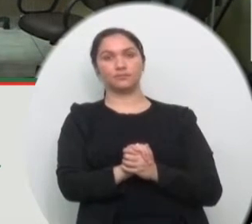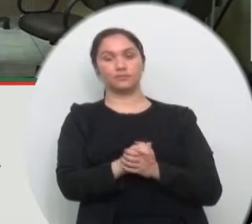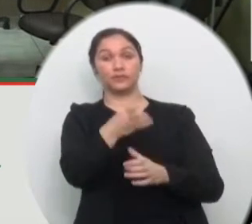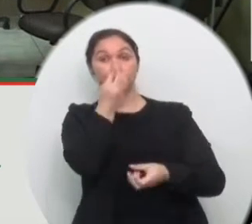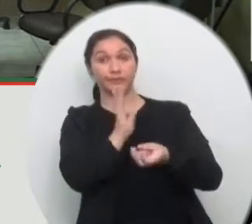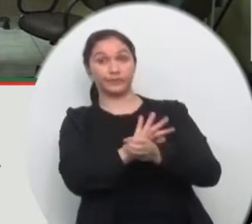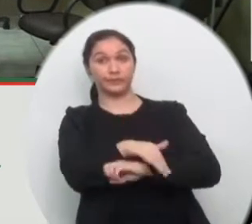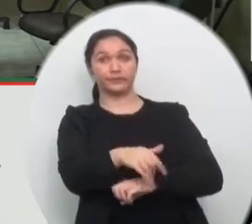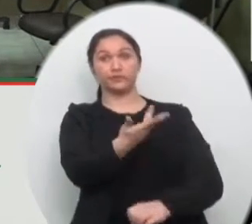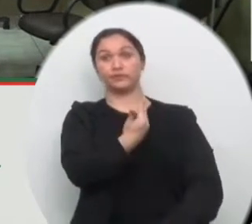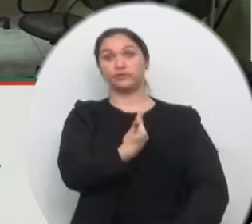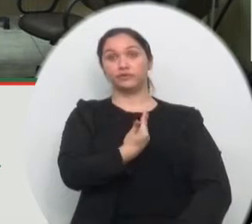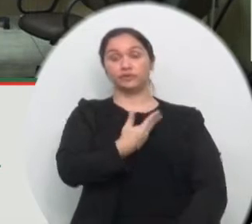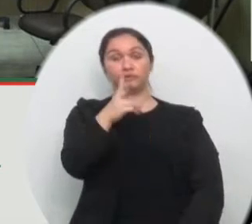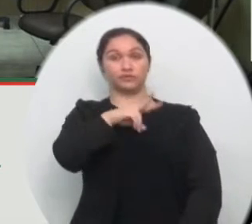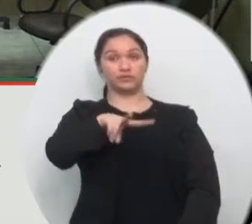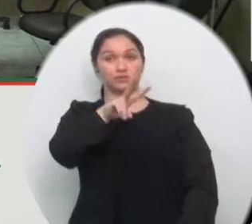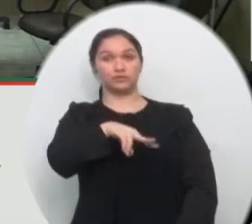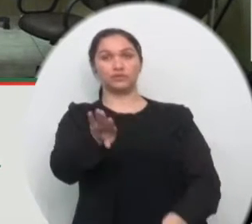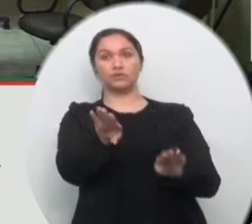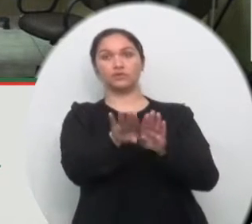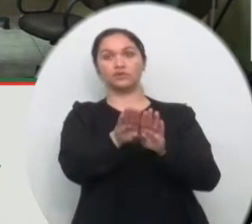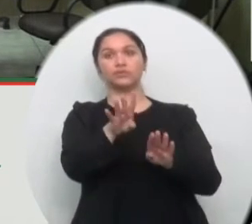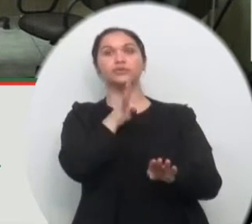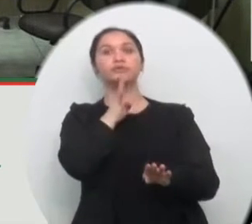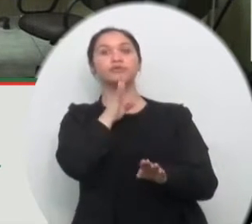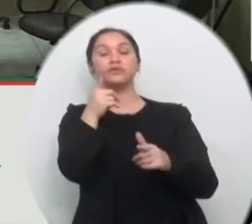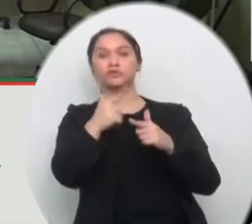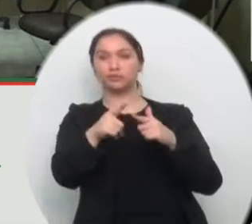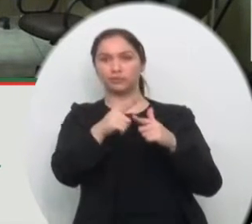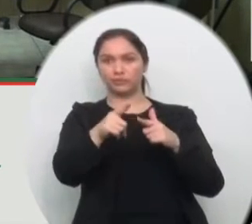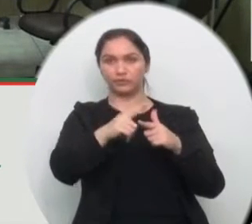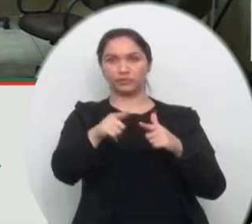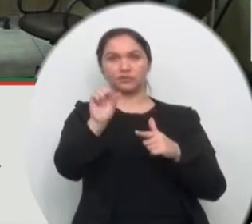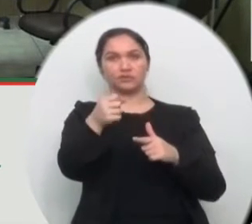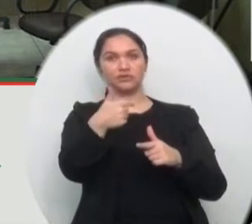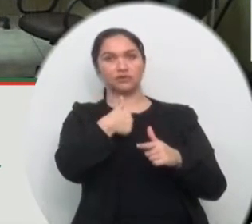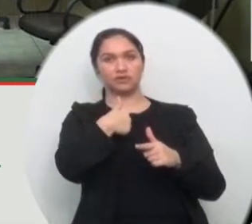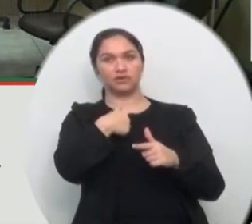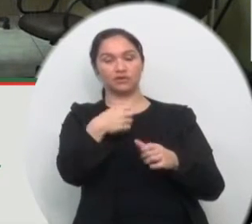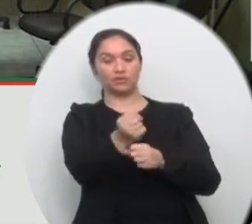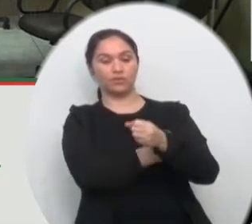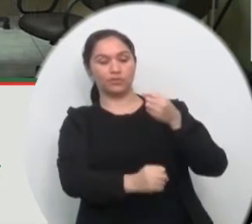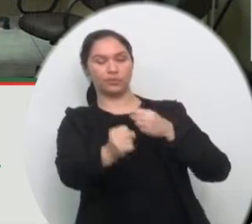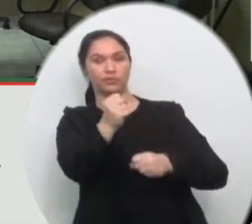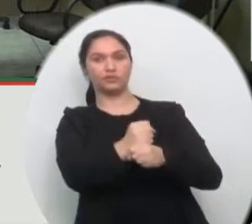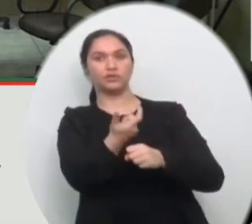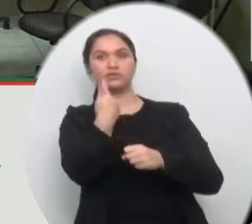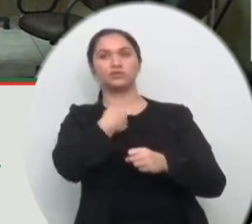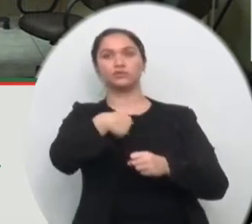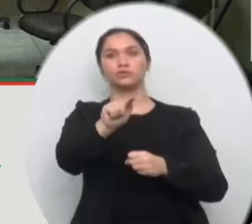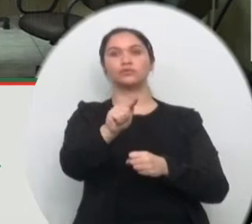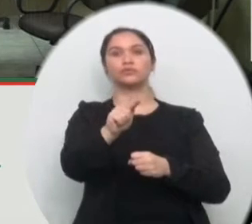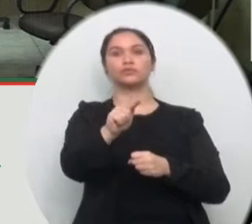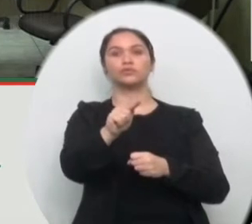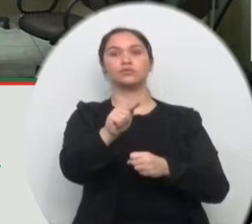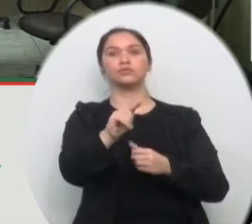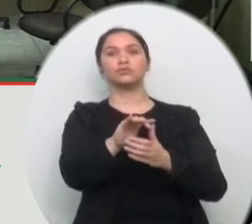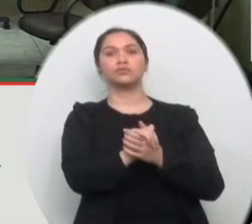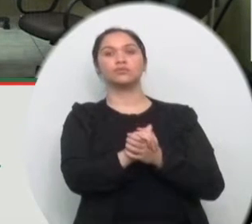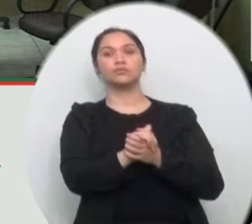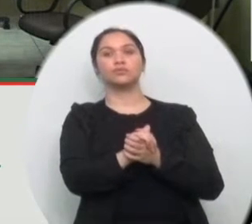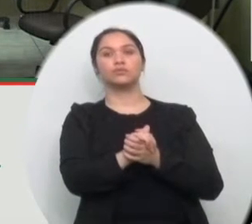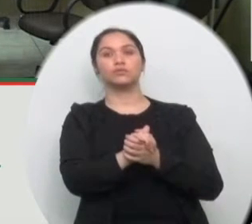Boa noite, colegas vereadores. Também conheço o problema. O ano passado eu estive na fábrica da Jerusa